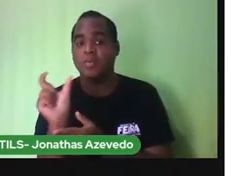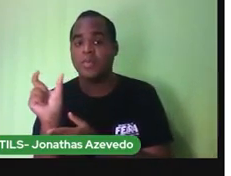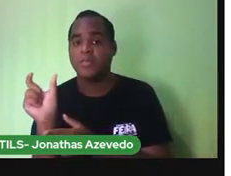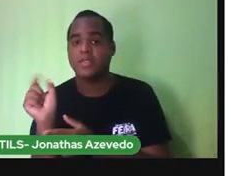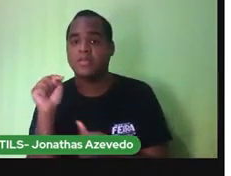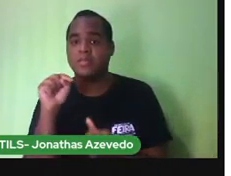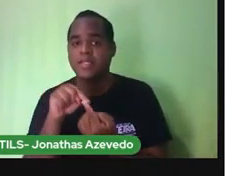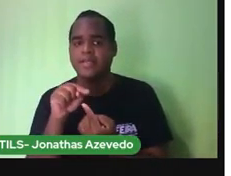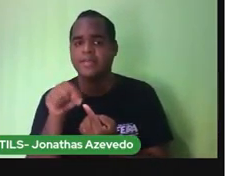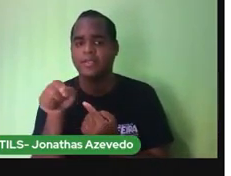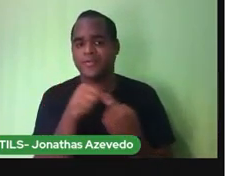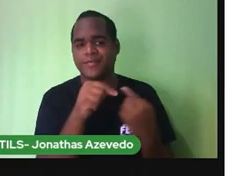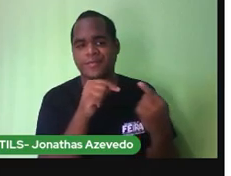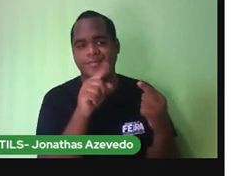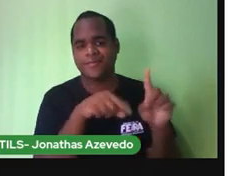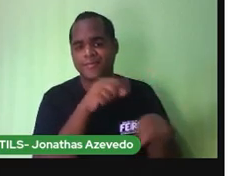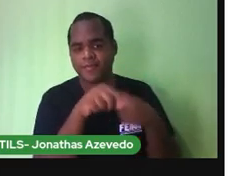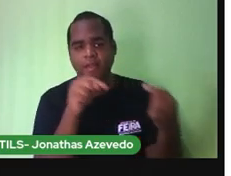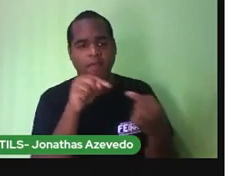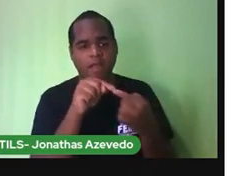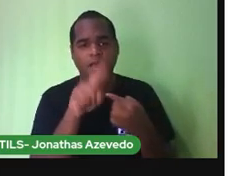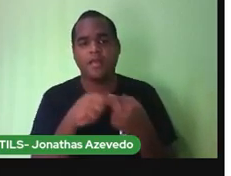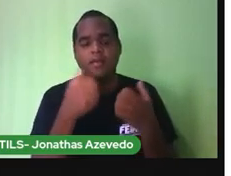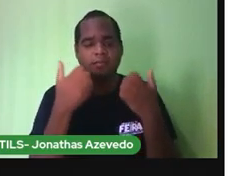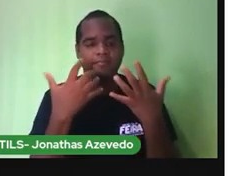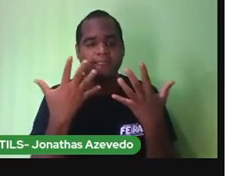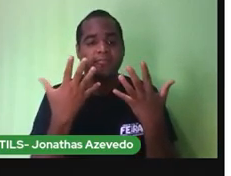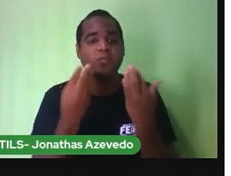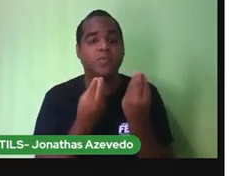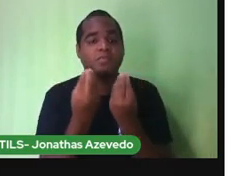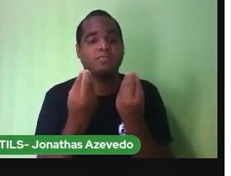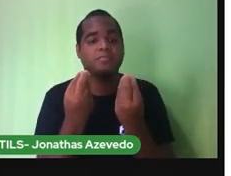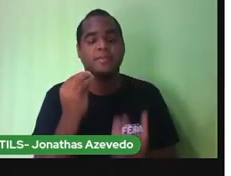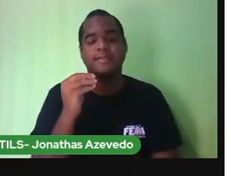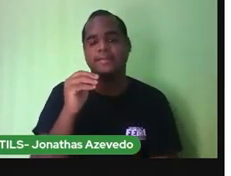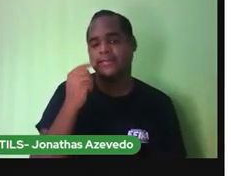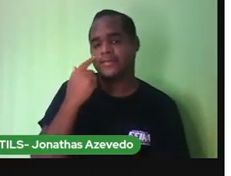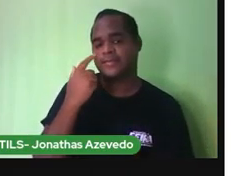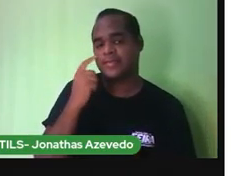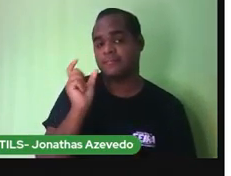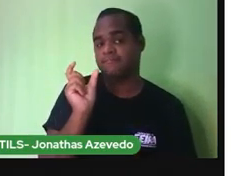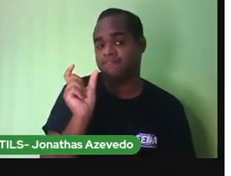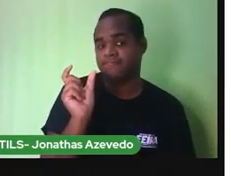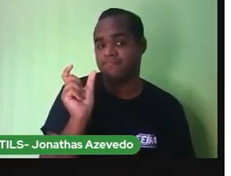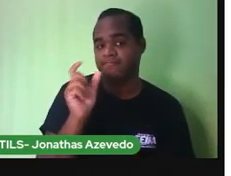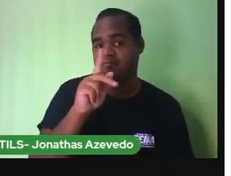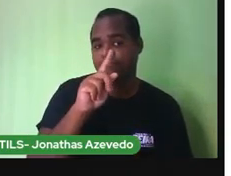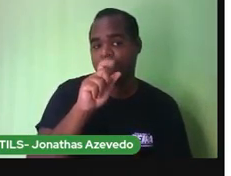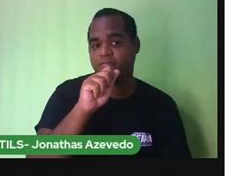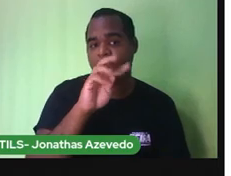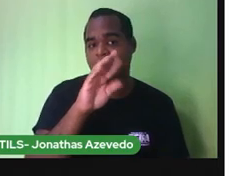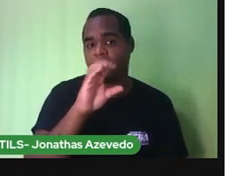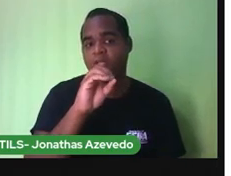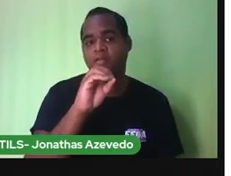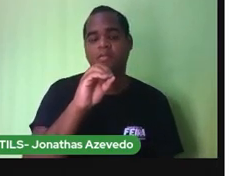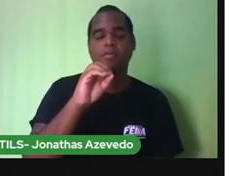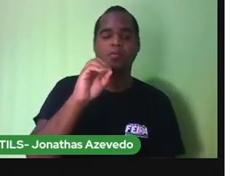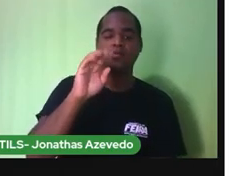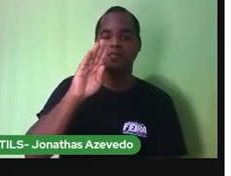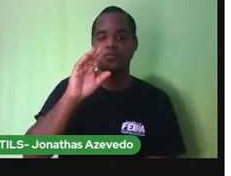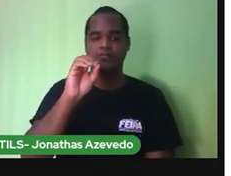atuação da banda destacar olha assim e nós temos Paco a